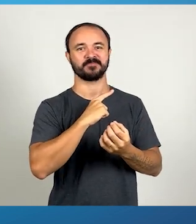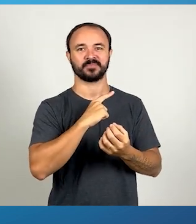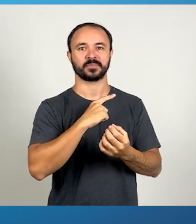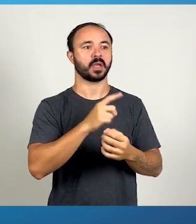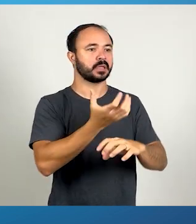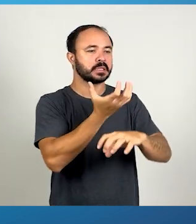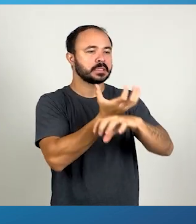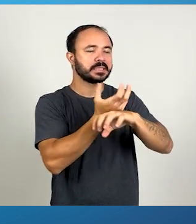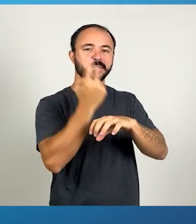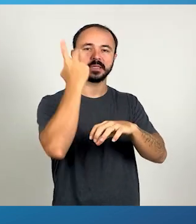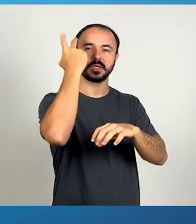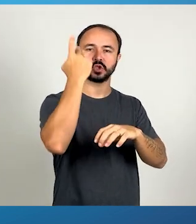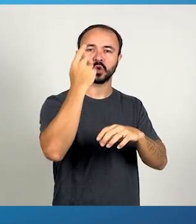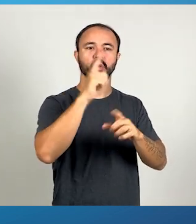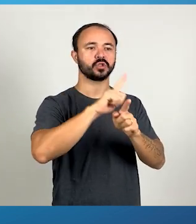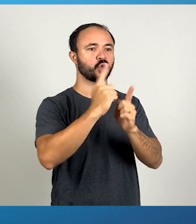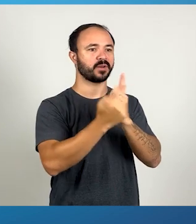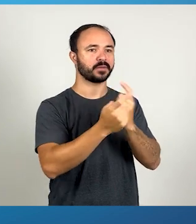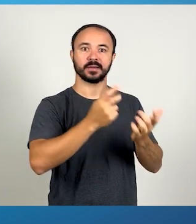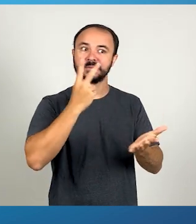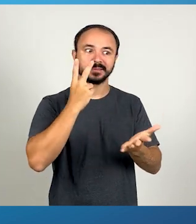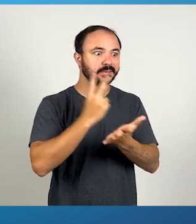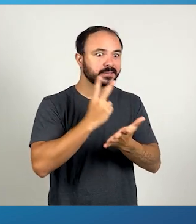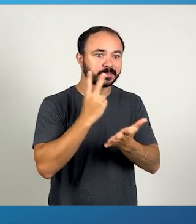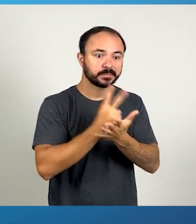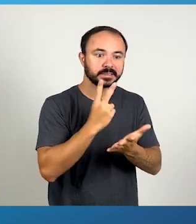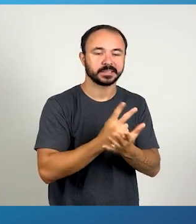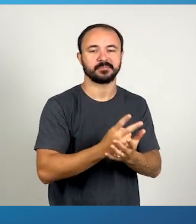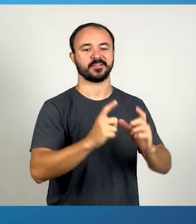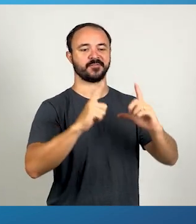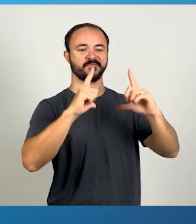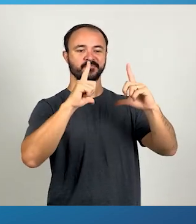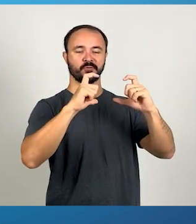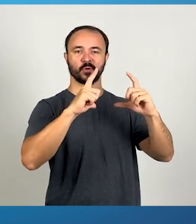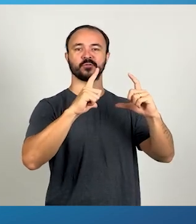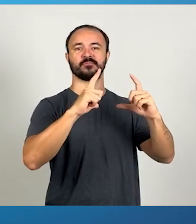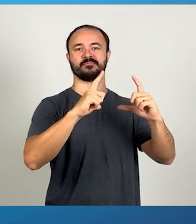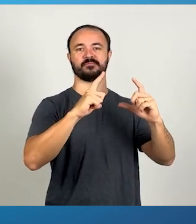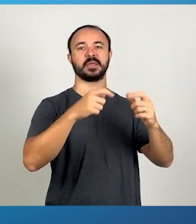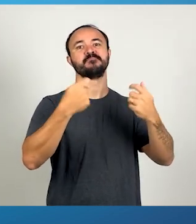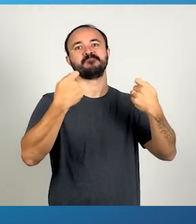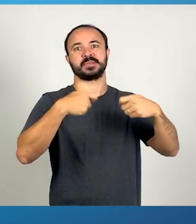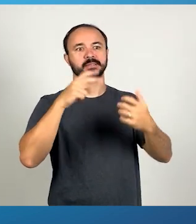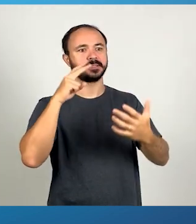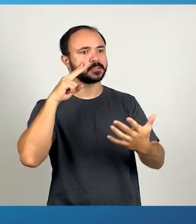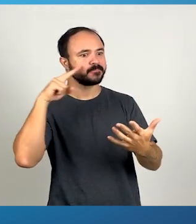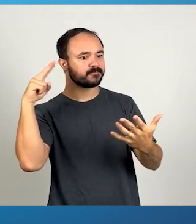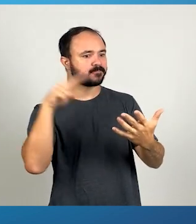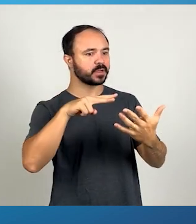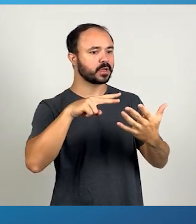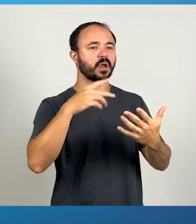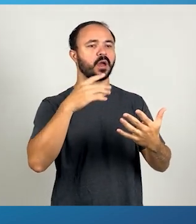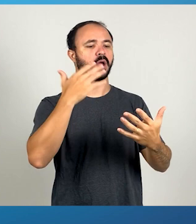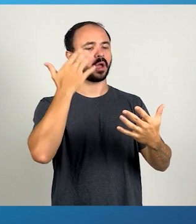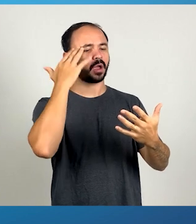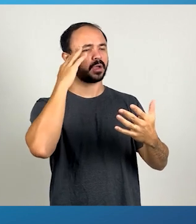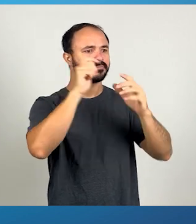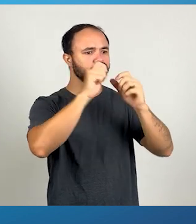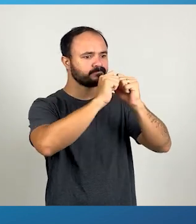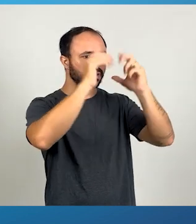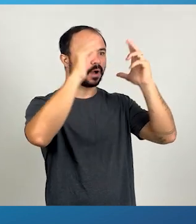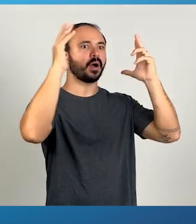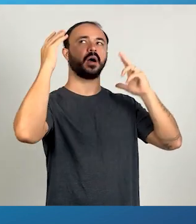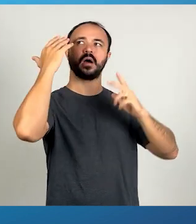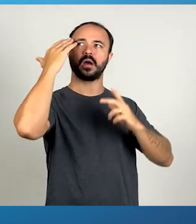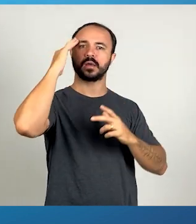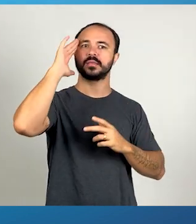história sem imagem. A gente precisa olhar, ver, se sentir, viajar momentaneamente